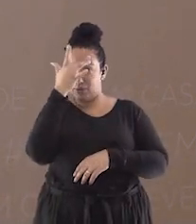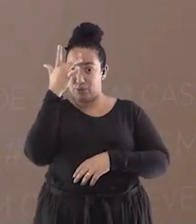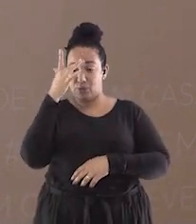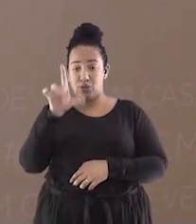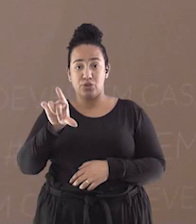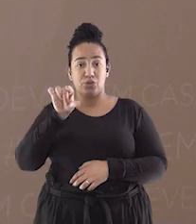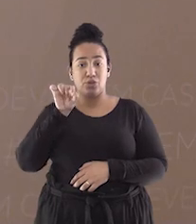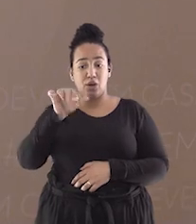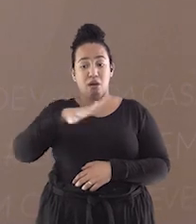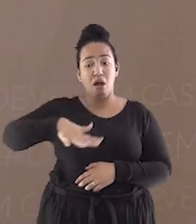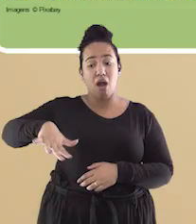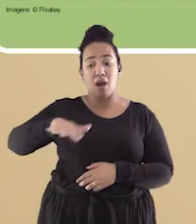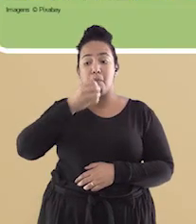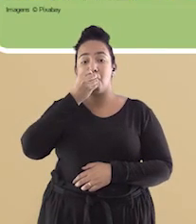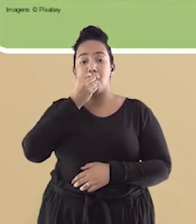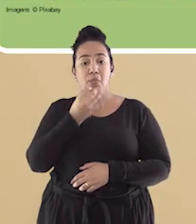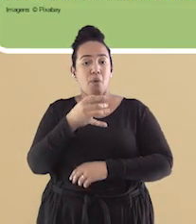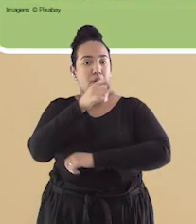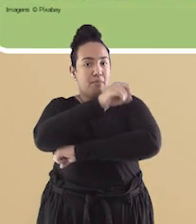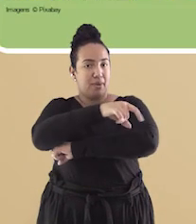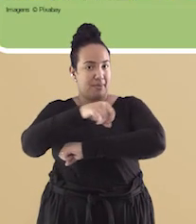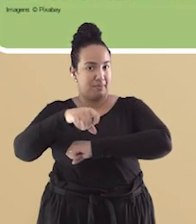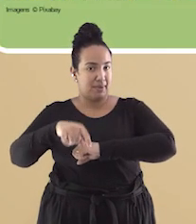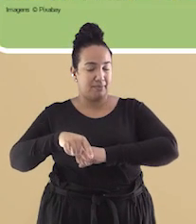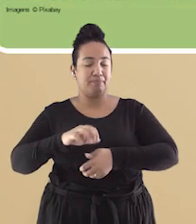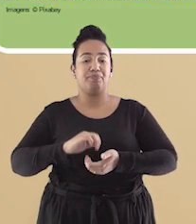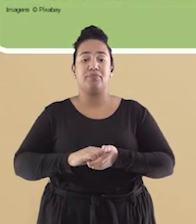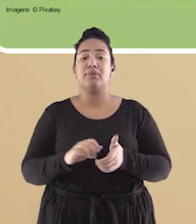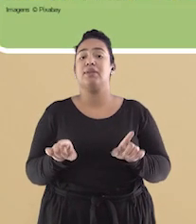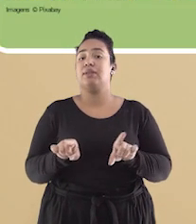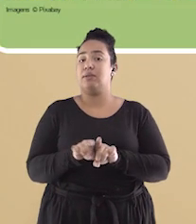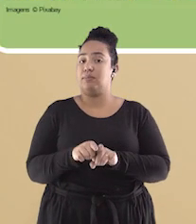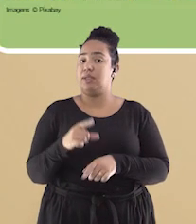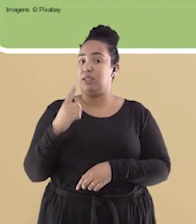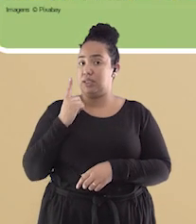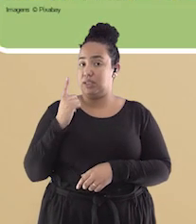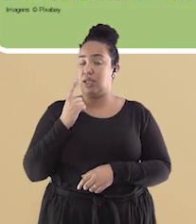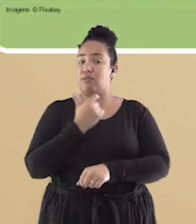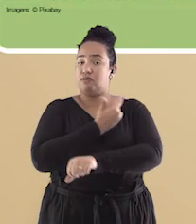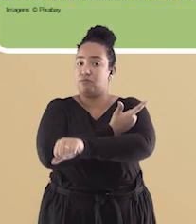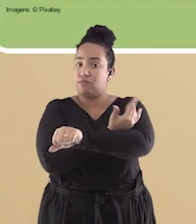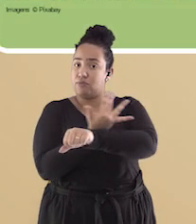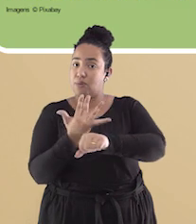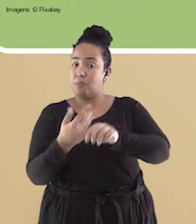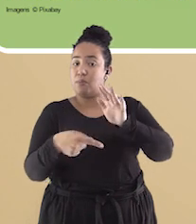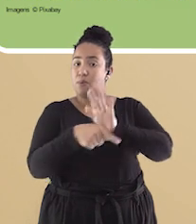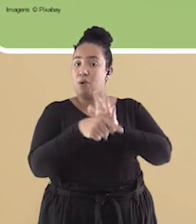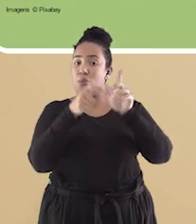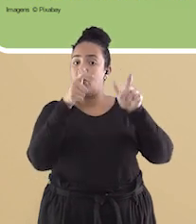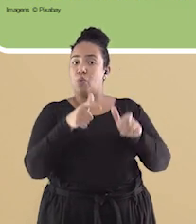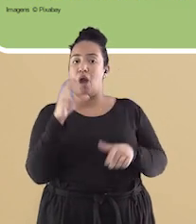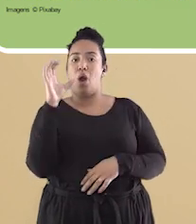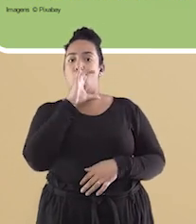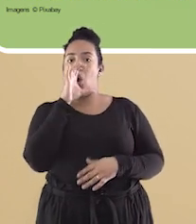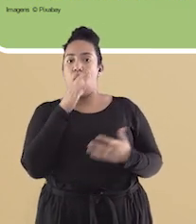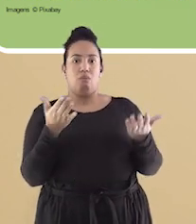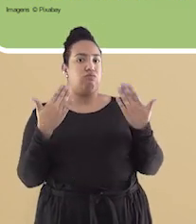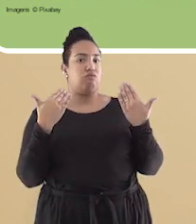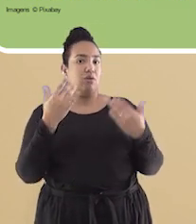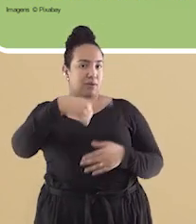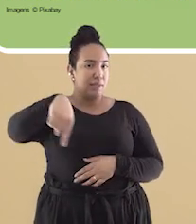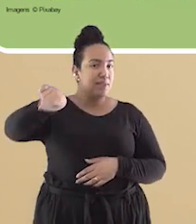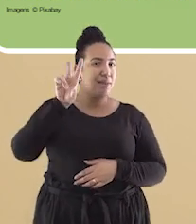favoráveis para o cultivo. Há também espécies vegetais, bem características de lugares quentes. Consegue